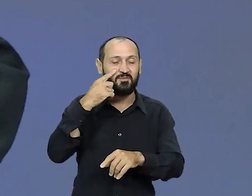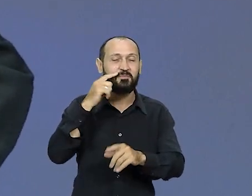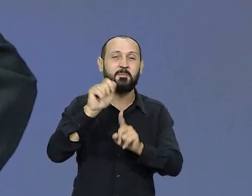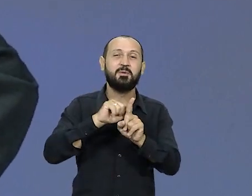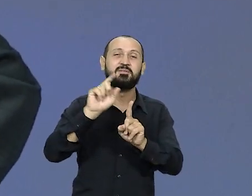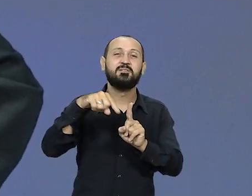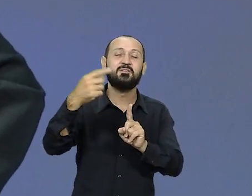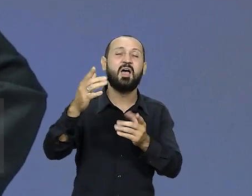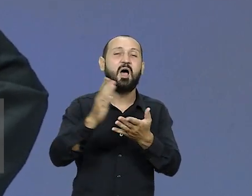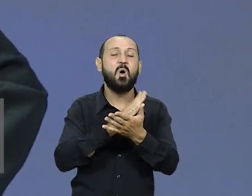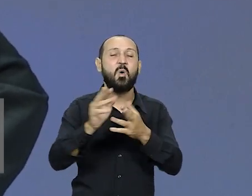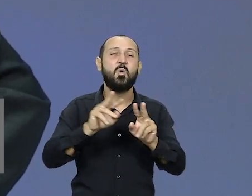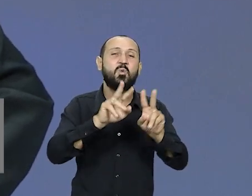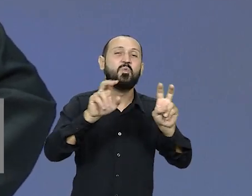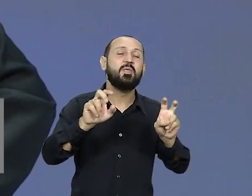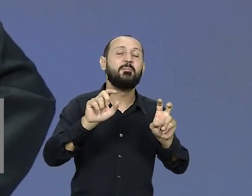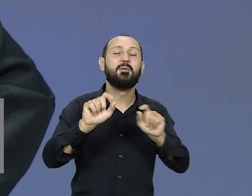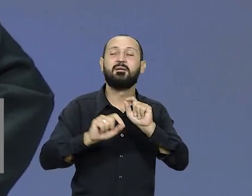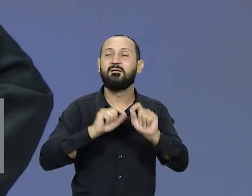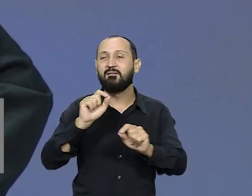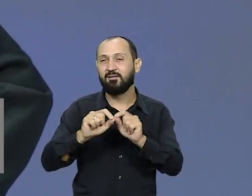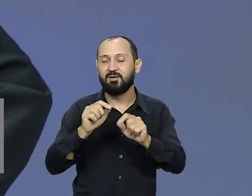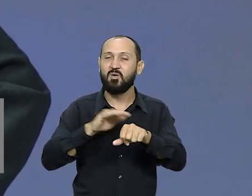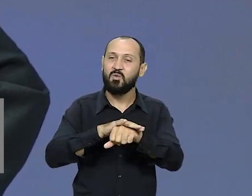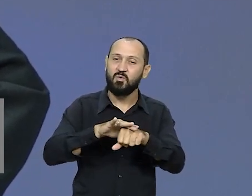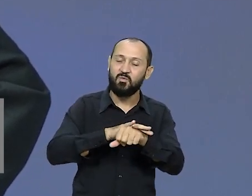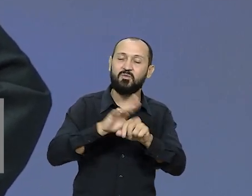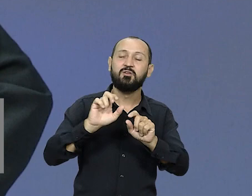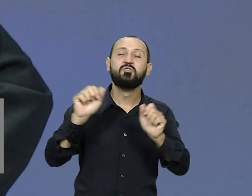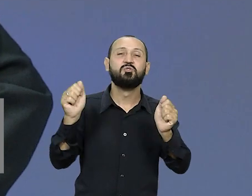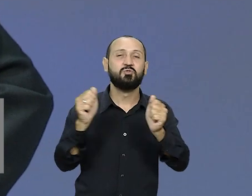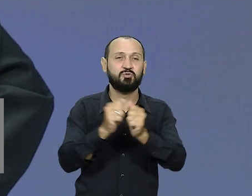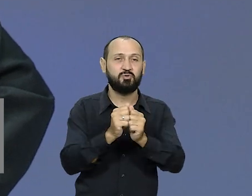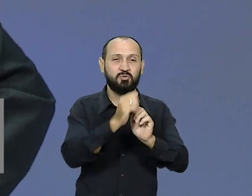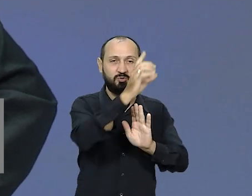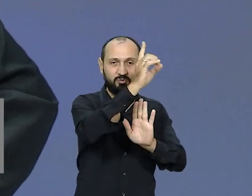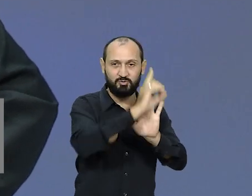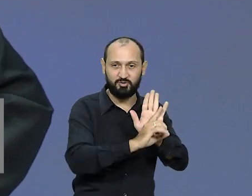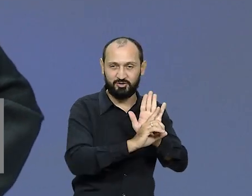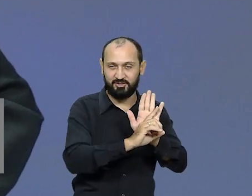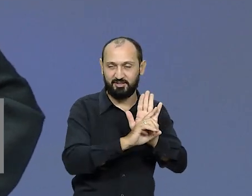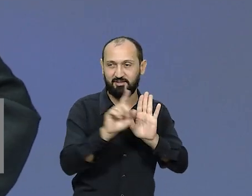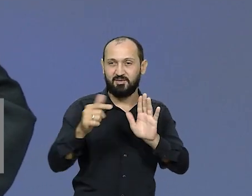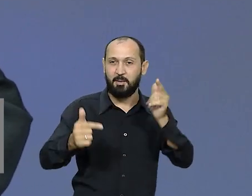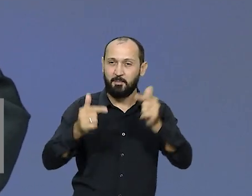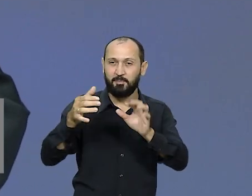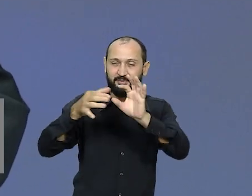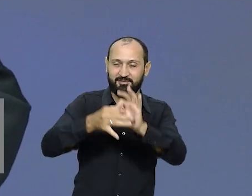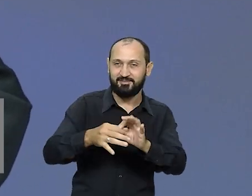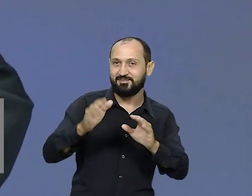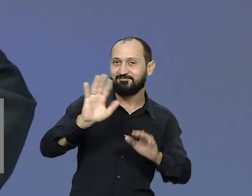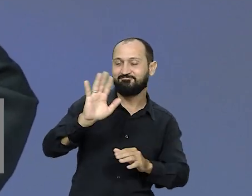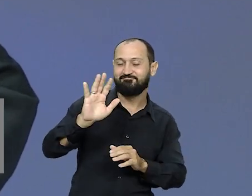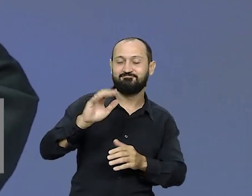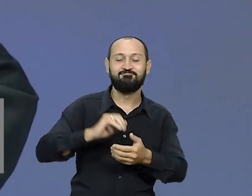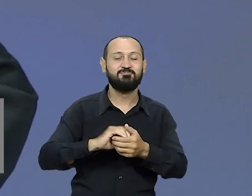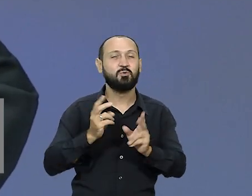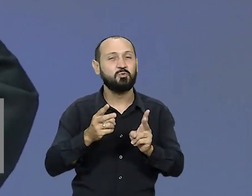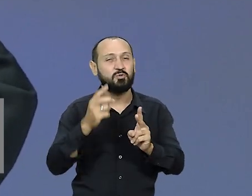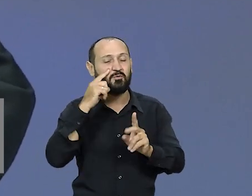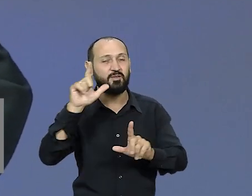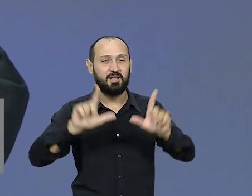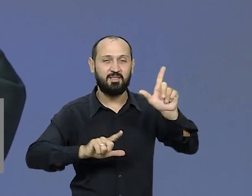gente volta no próximo mês com mais algum tema que fale sobre o cruzamento entre o direito e a política.